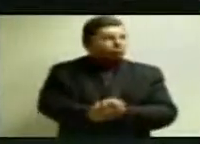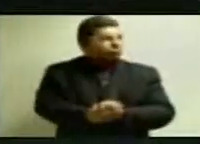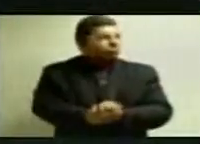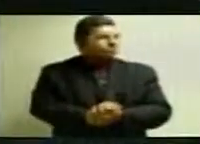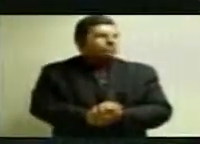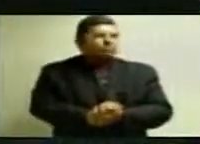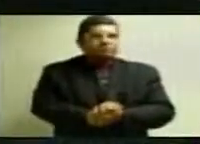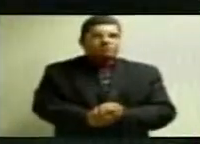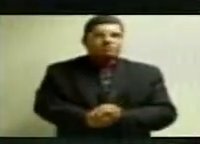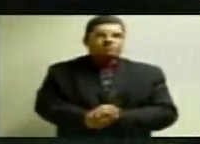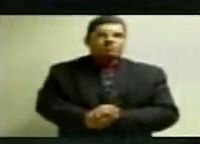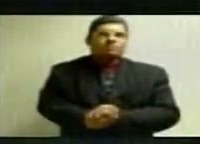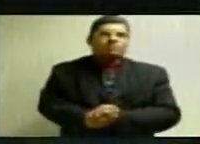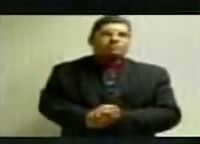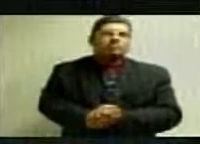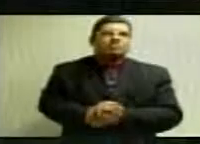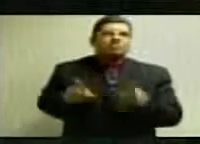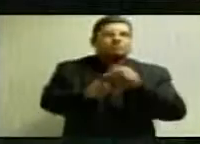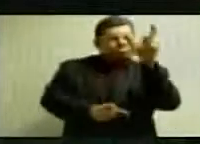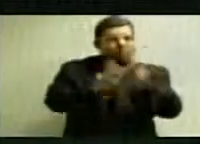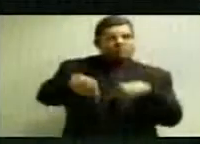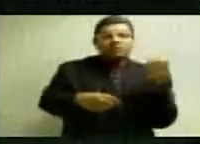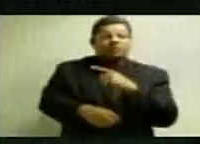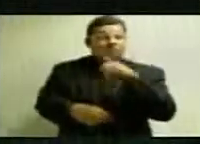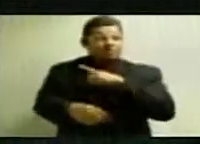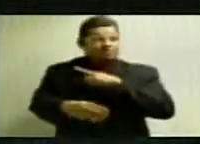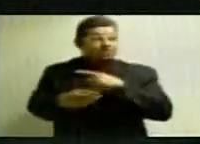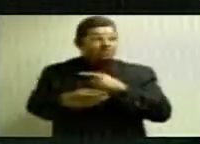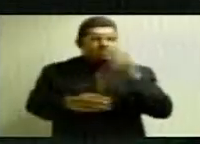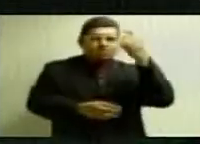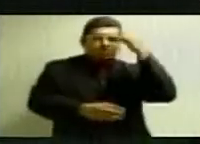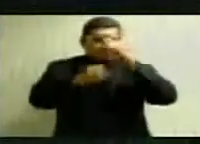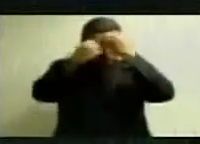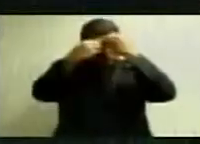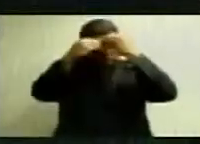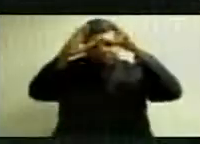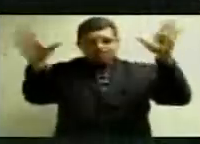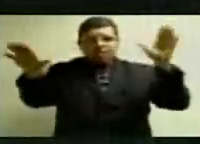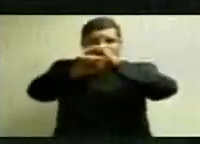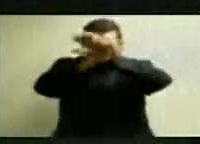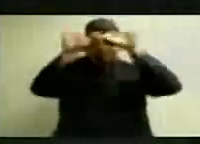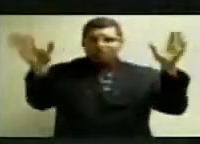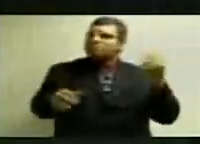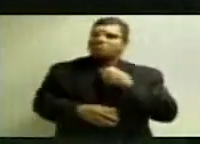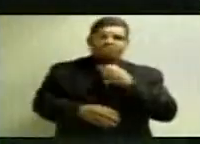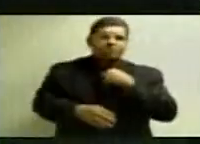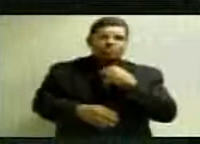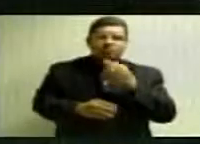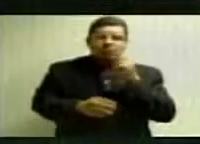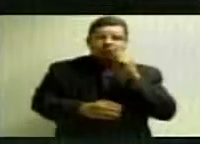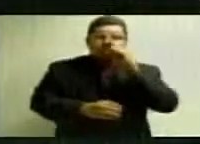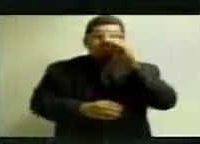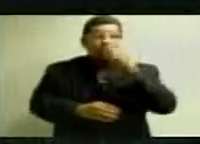deputado Zé Ricardo também se posicionou, e nós temos uma convicção clara de que não podemos nos arriscar